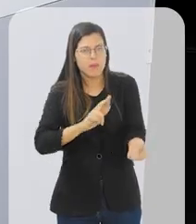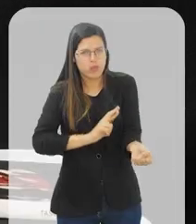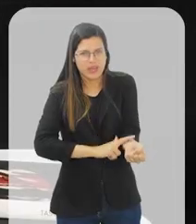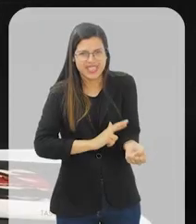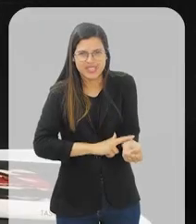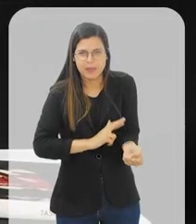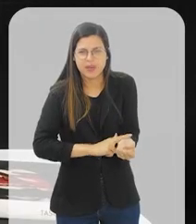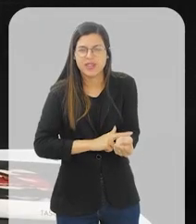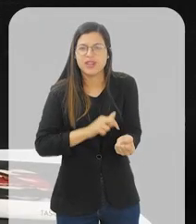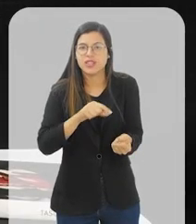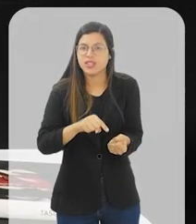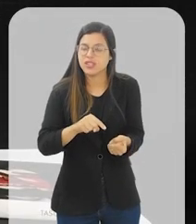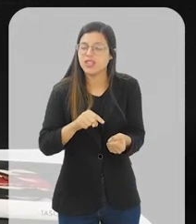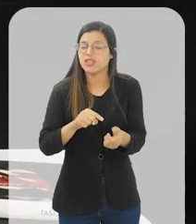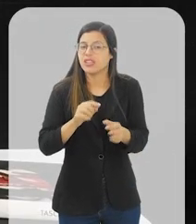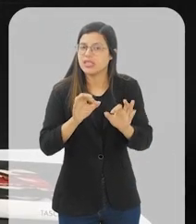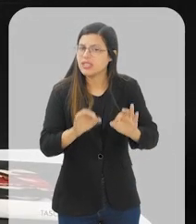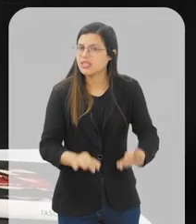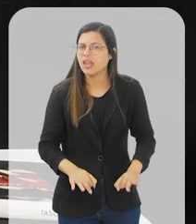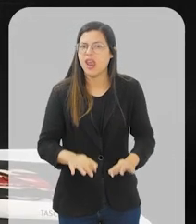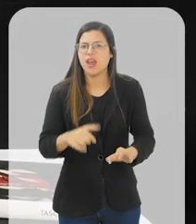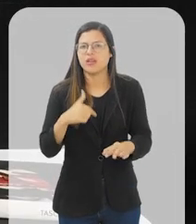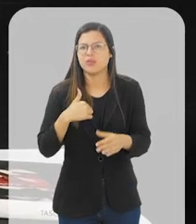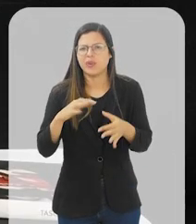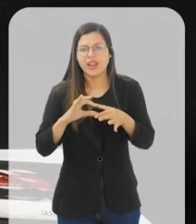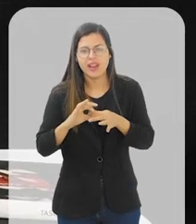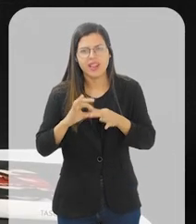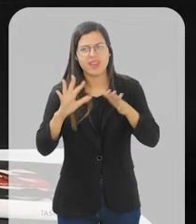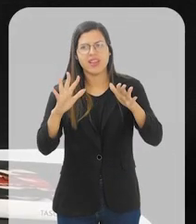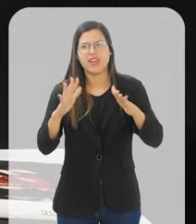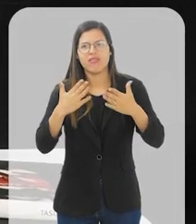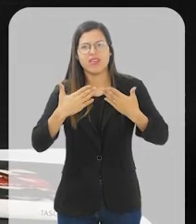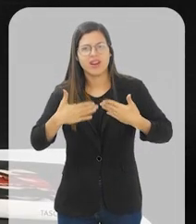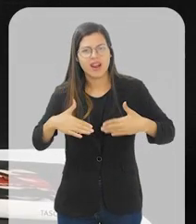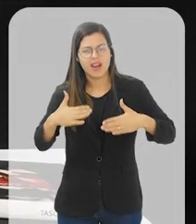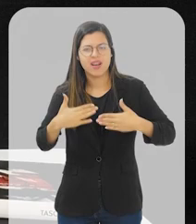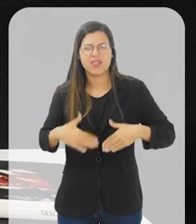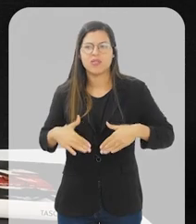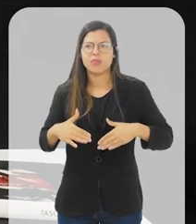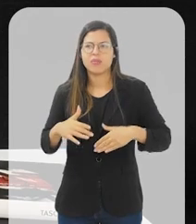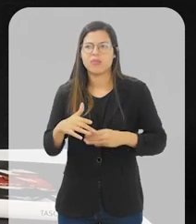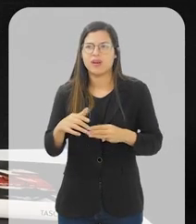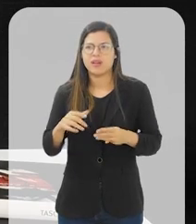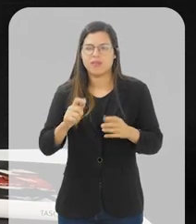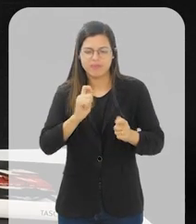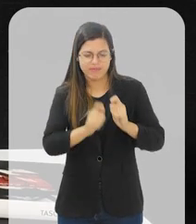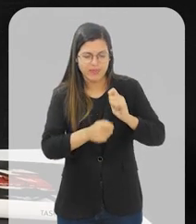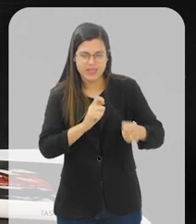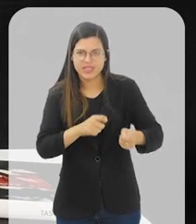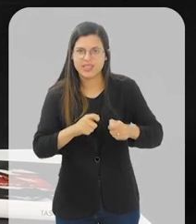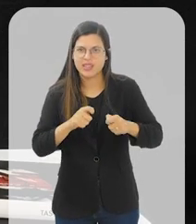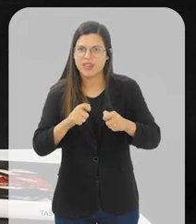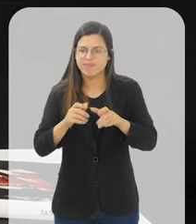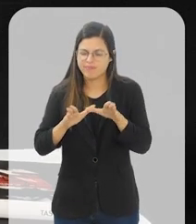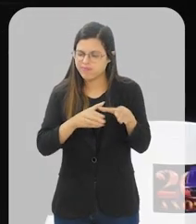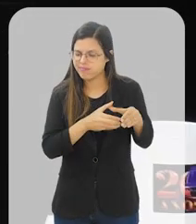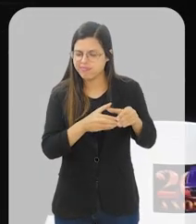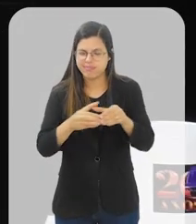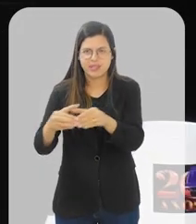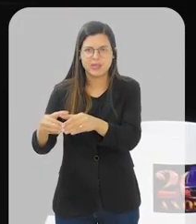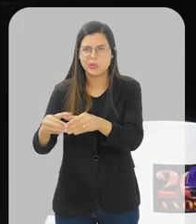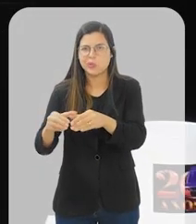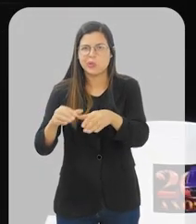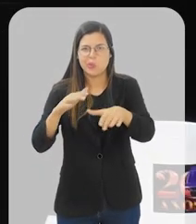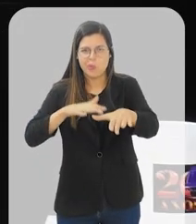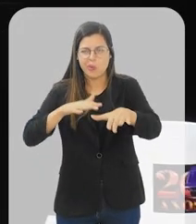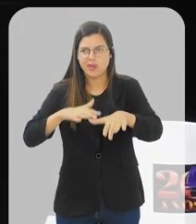tudo dominado, o comando tá tudo certo, por isso que eu tô aqui à vontade para poder levar a bateria para a avenida. Isso é